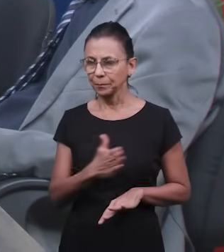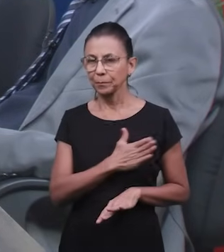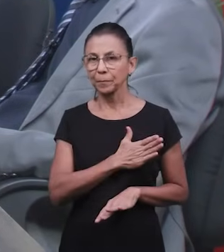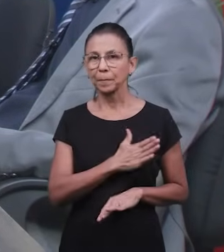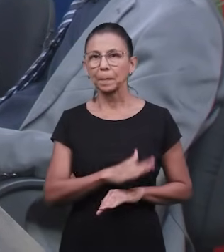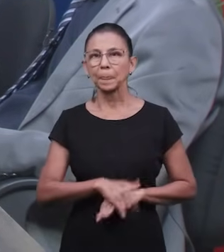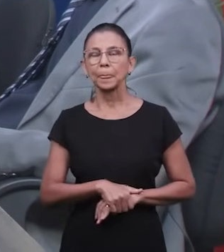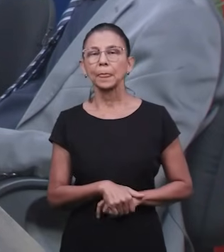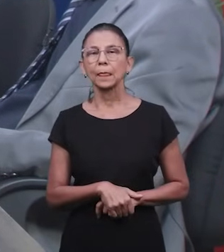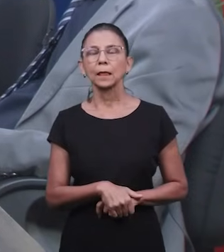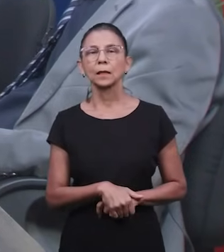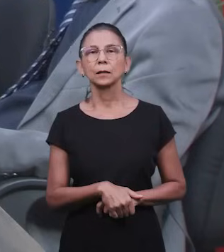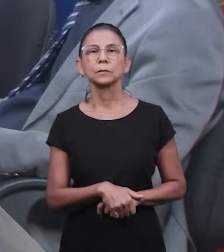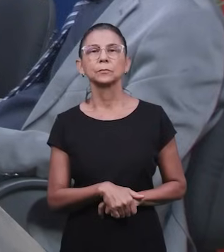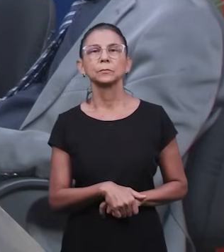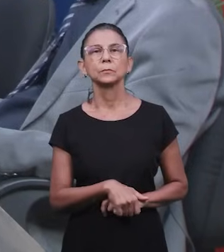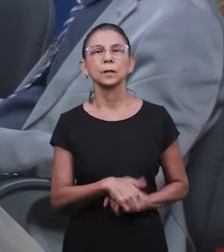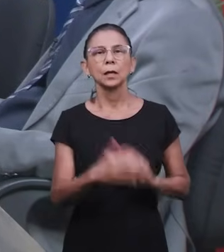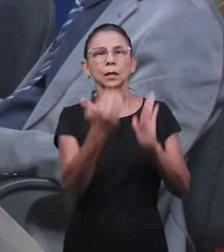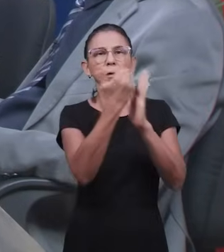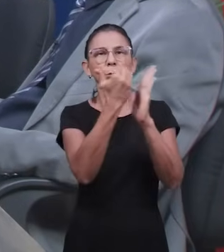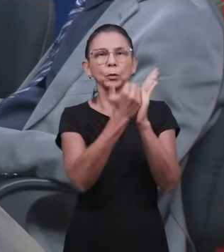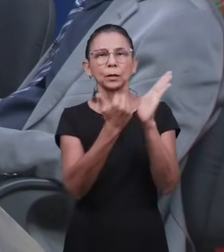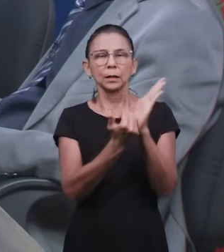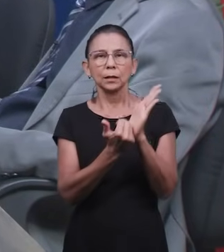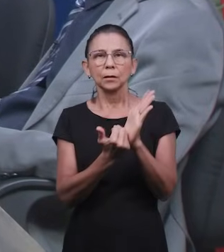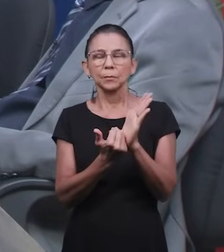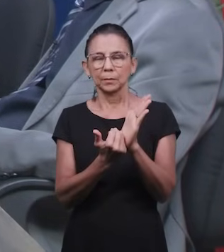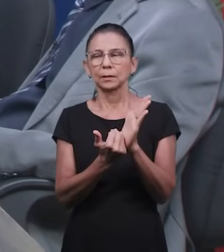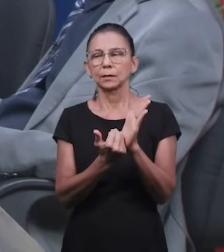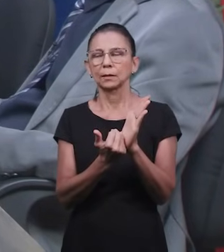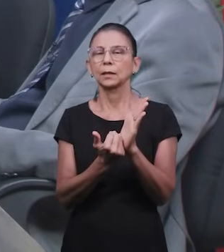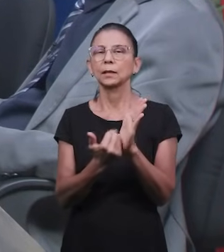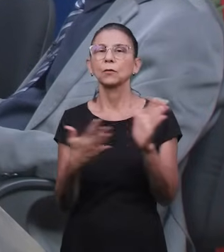programa dos jovens, nosso primeiro programa dos jovens,